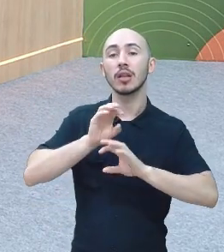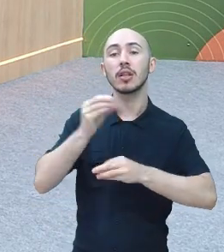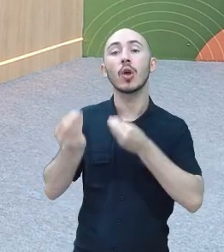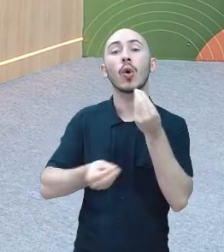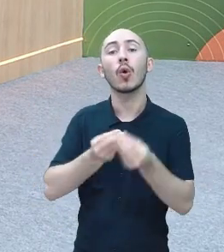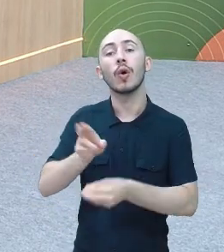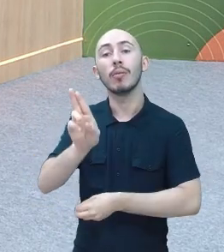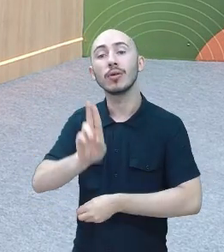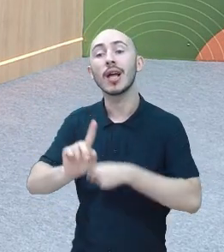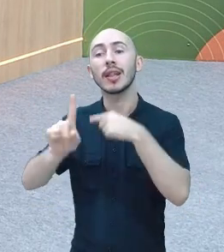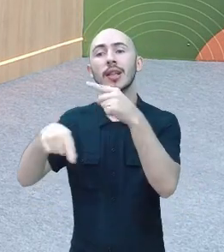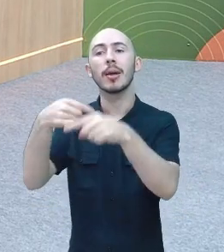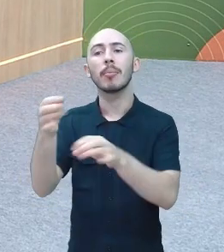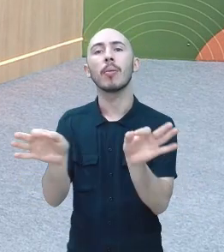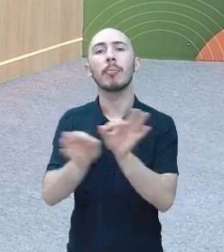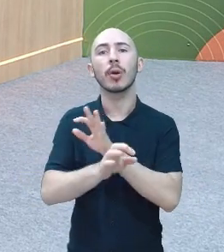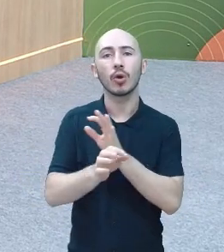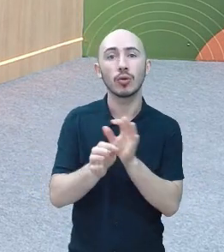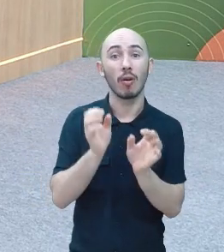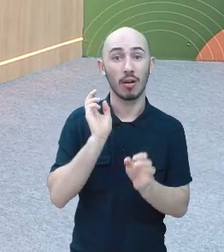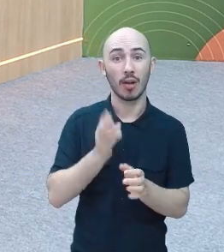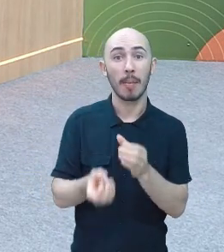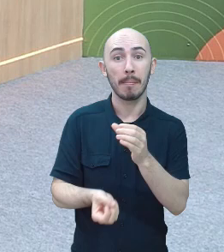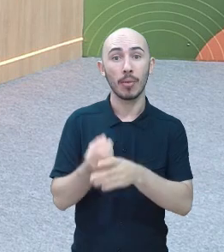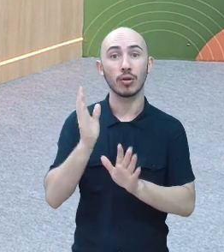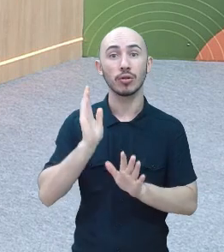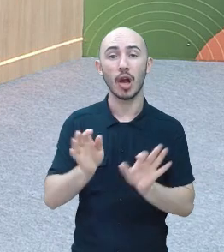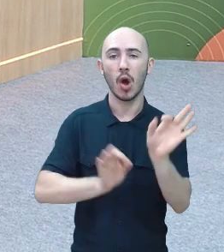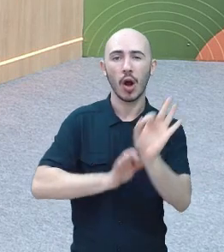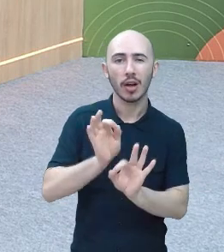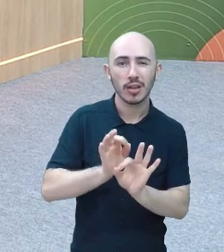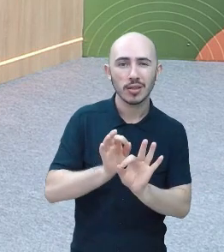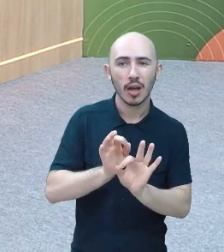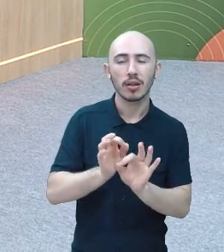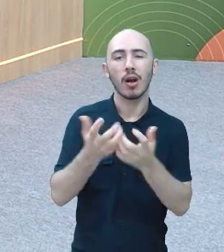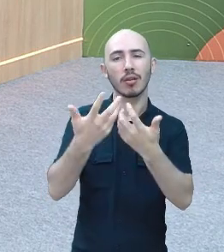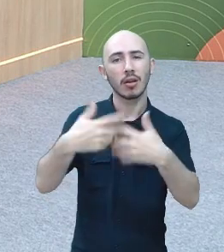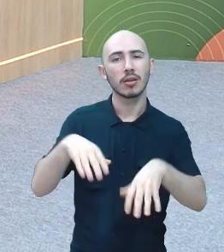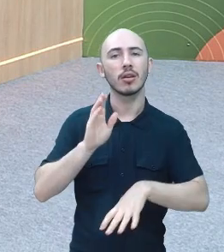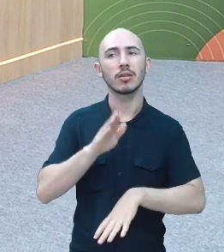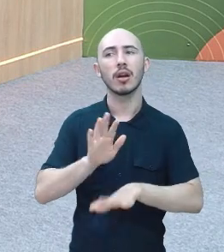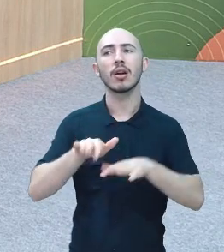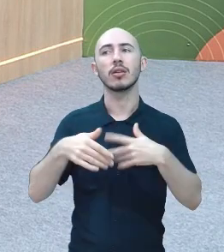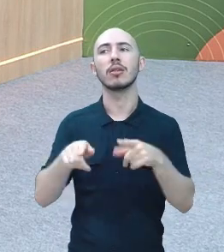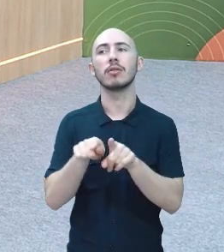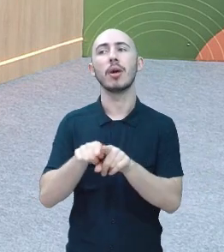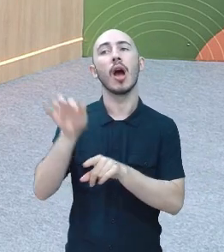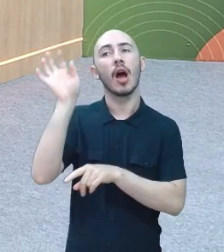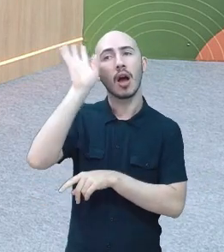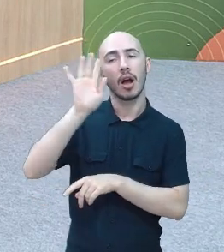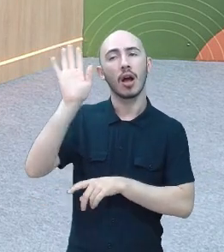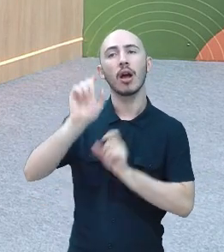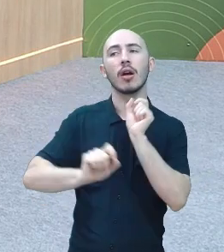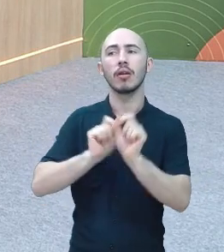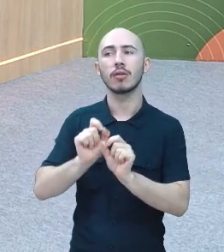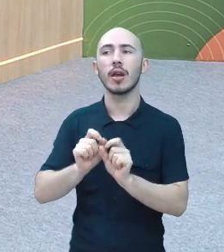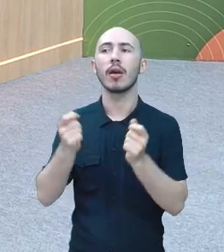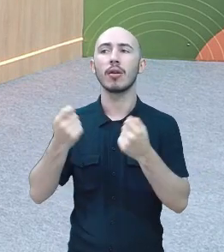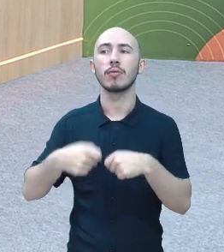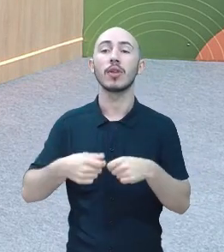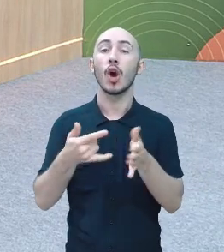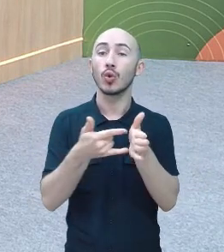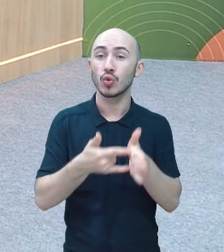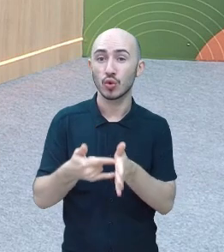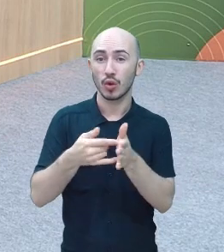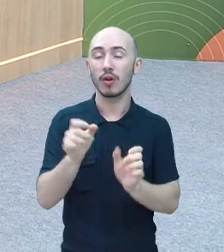depois de pronto, inclusive o software, né? Já que é um produto digital aí, imagético, mas digital, espera-se que tenha um